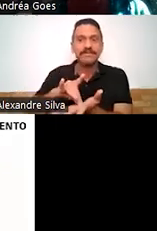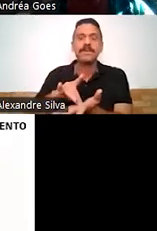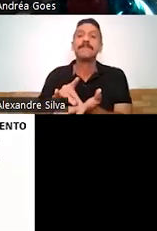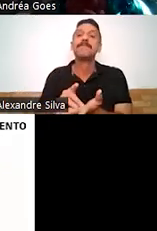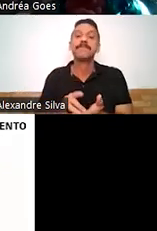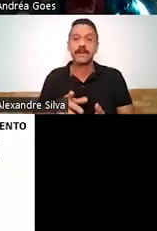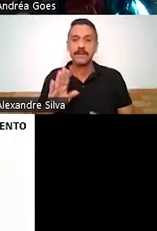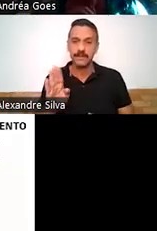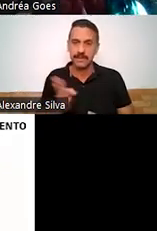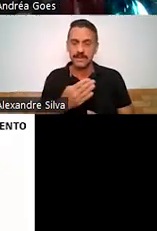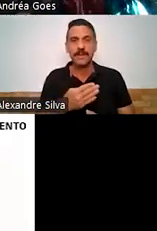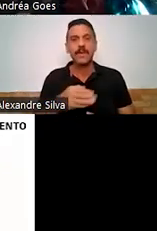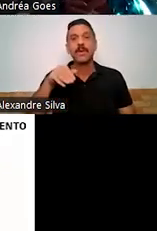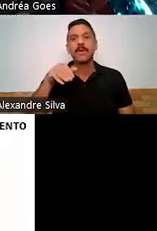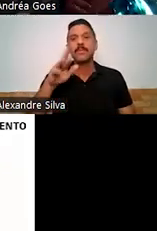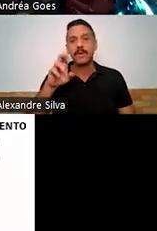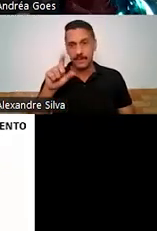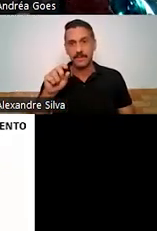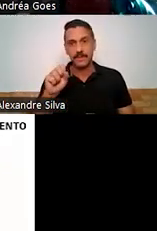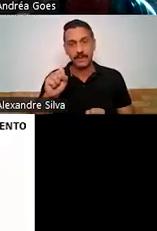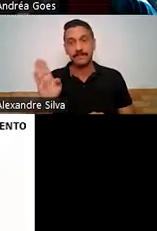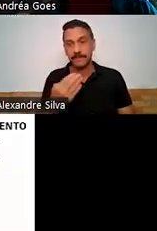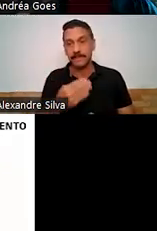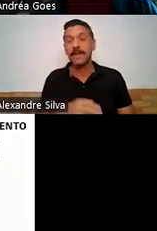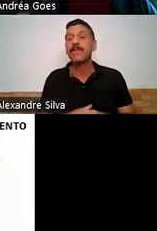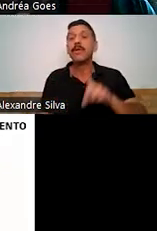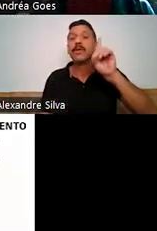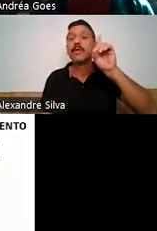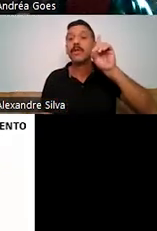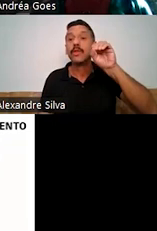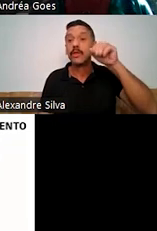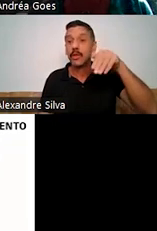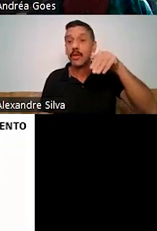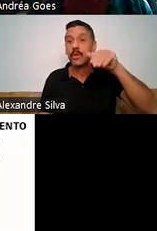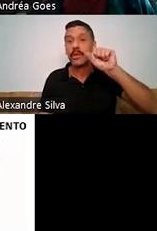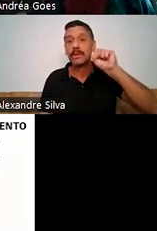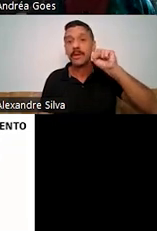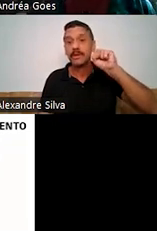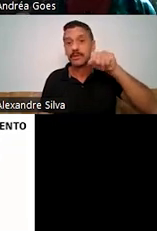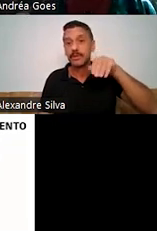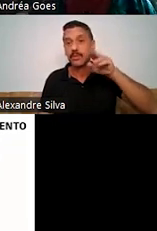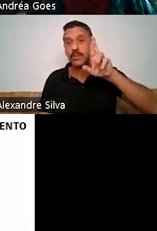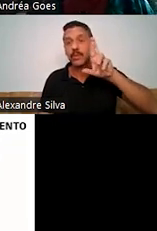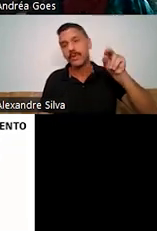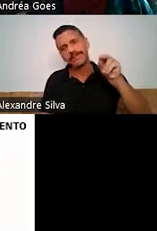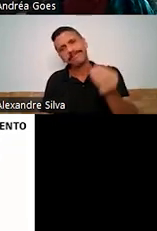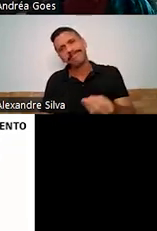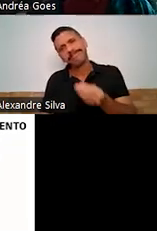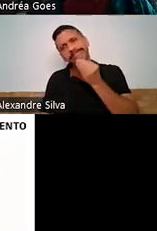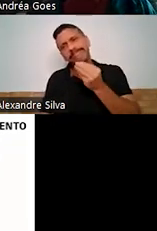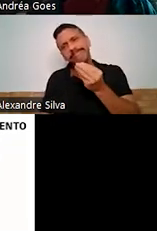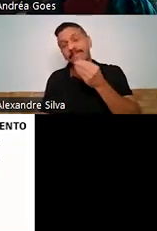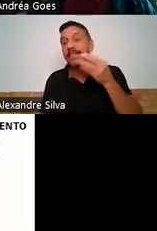Pode passar, Murilo. Então, o que a gente faz com Dom Casmurro? Nada mais óbvio do que fazer um